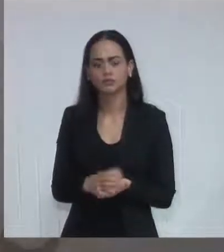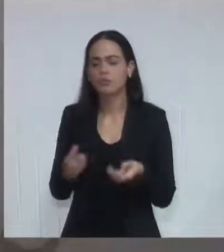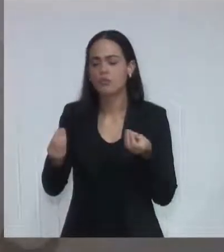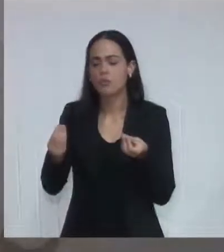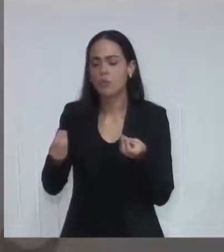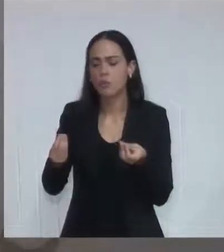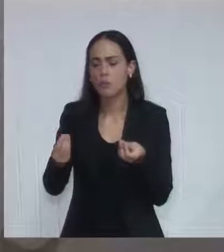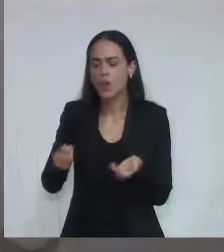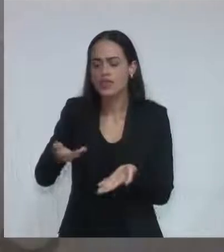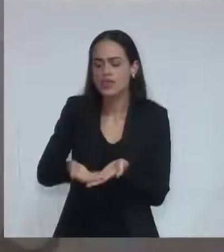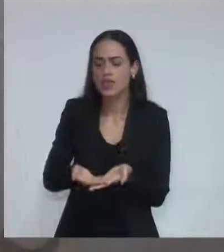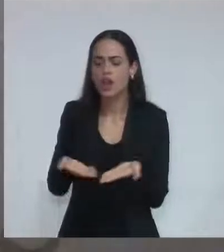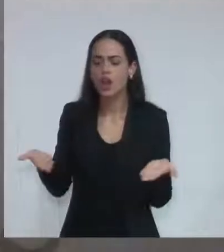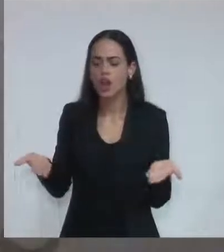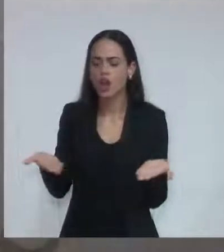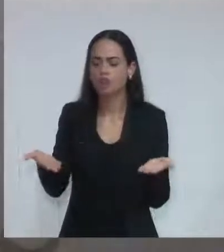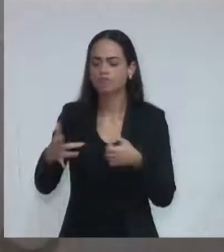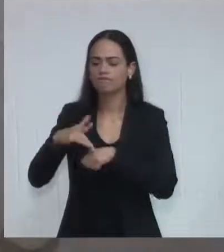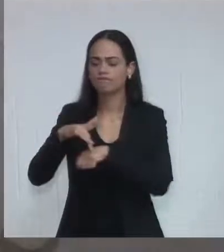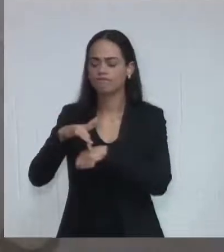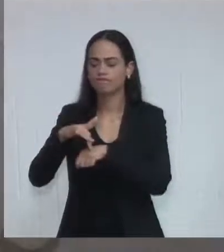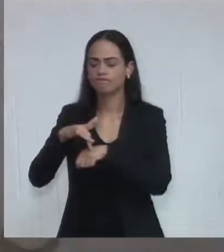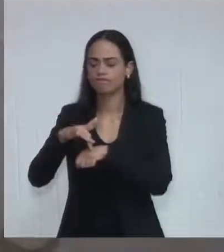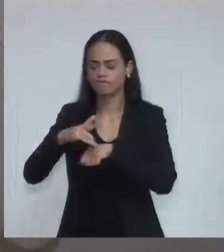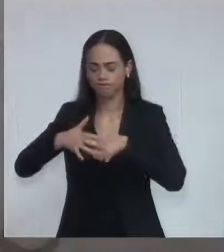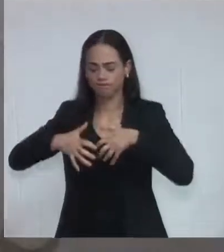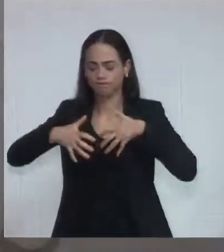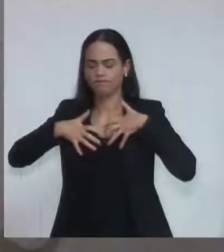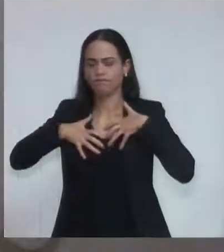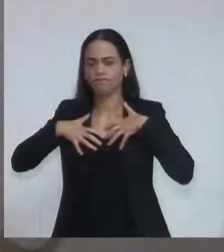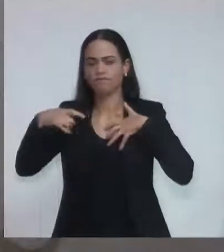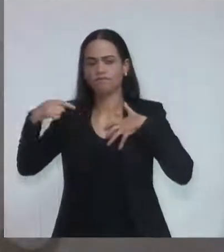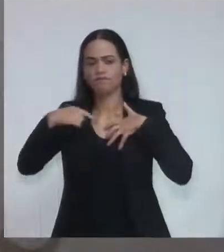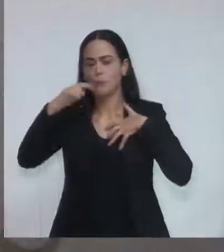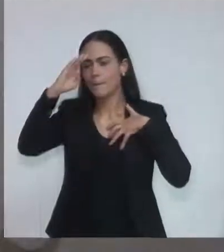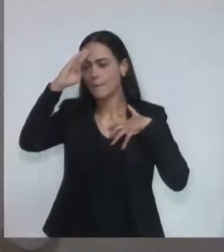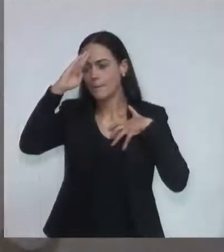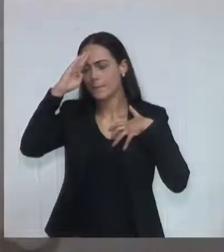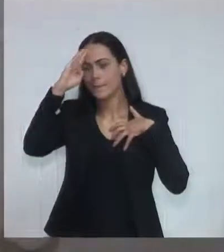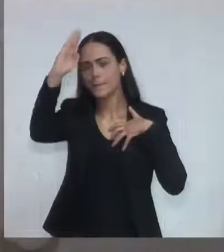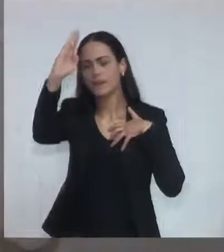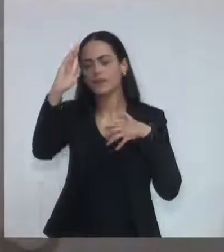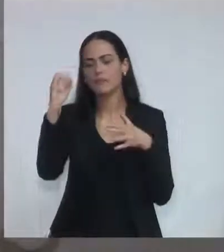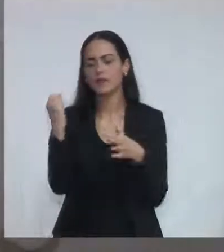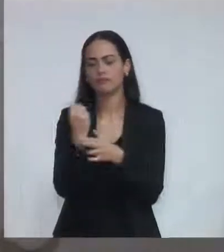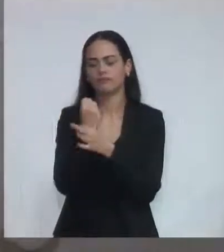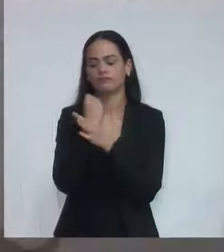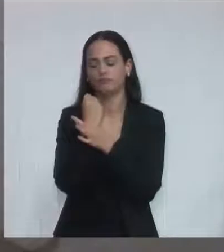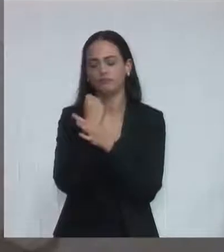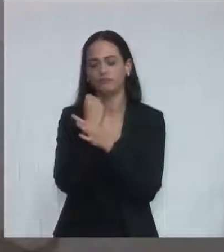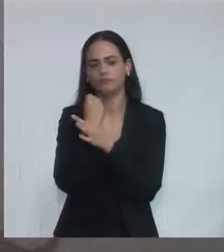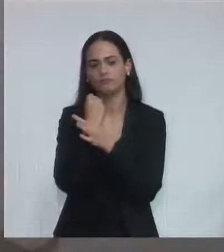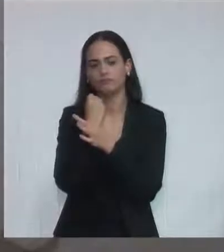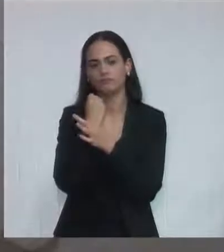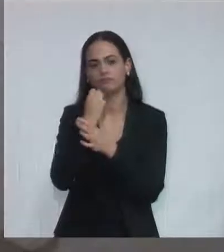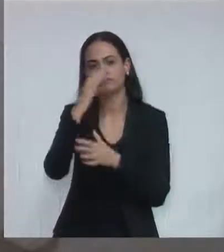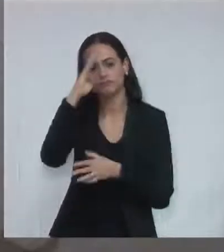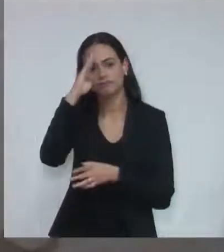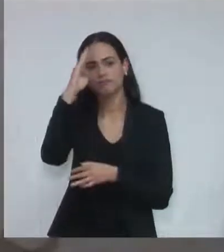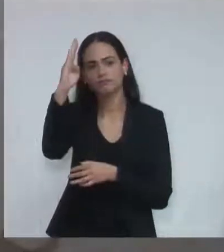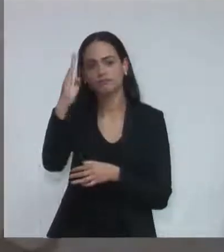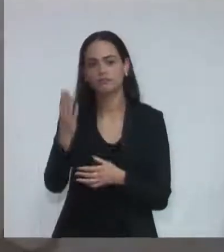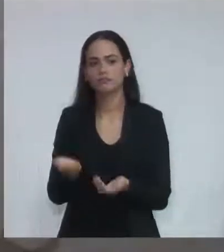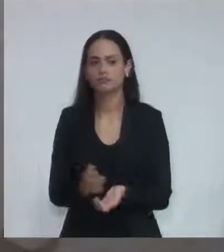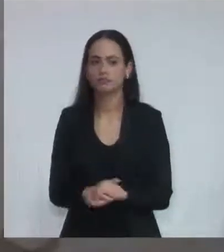colete, ele é de extrema necessidade na segurança do GCM. Para quem não sabe, se